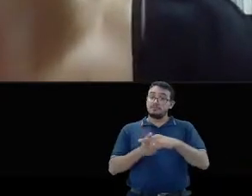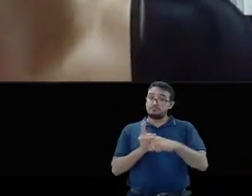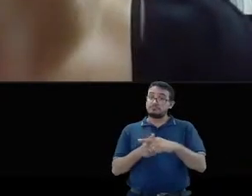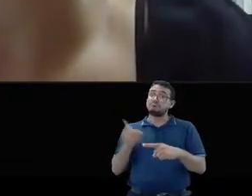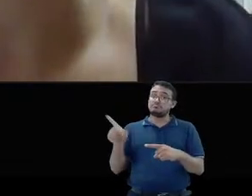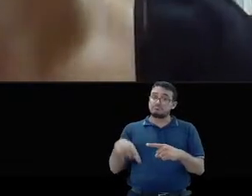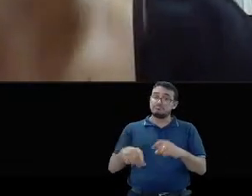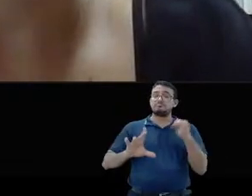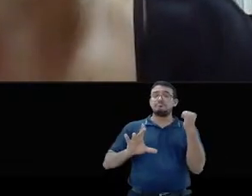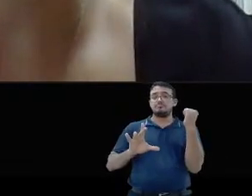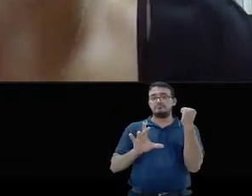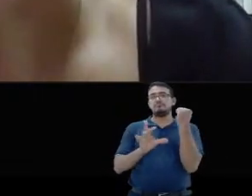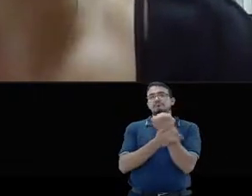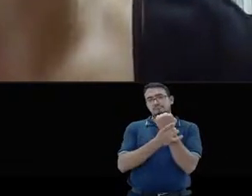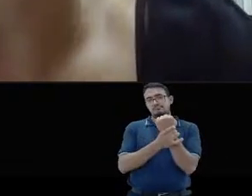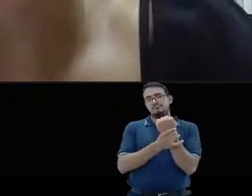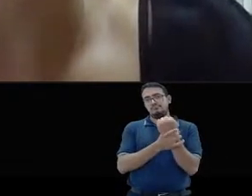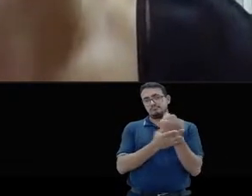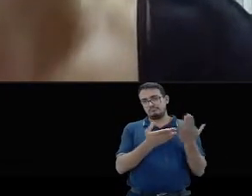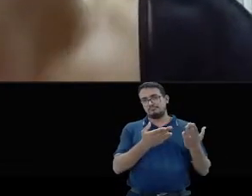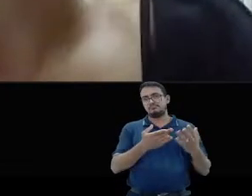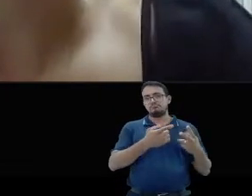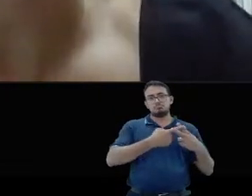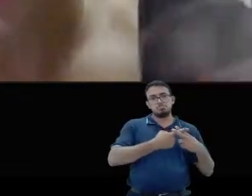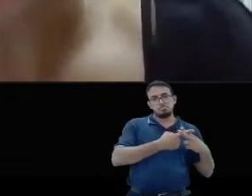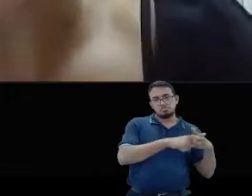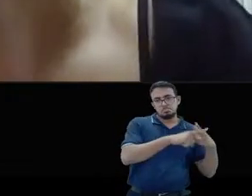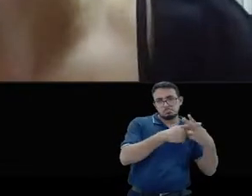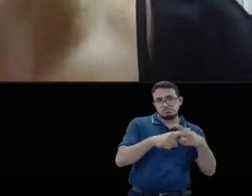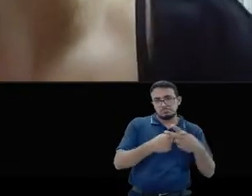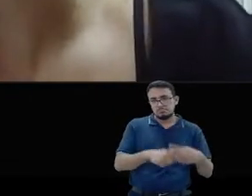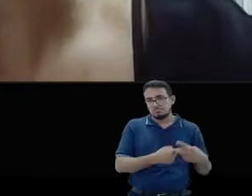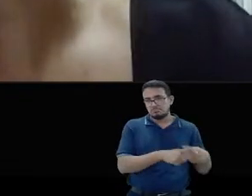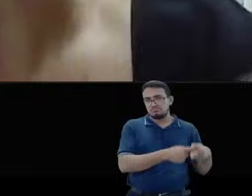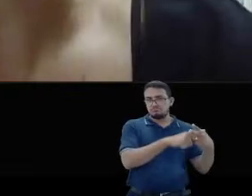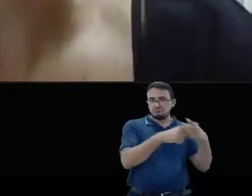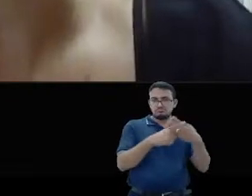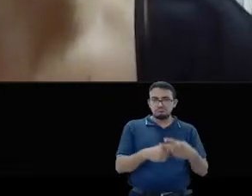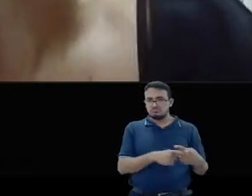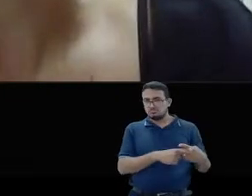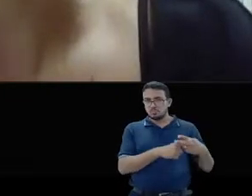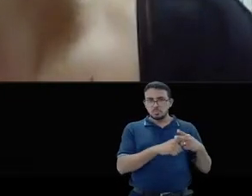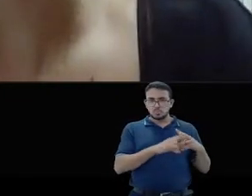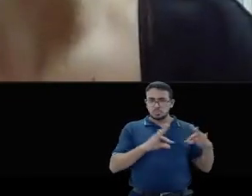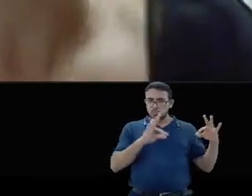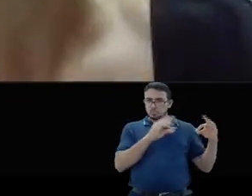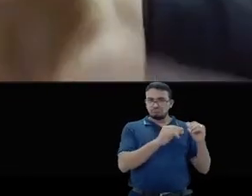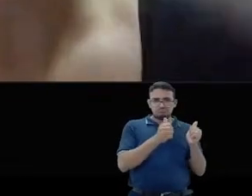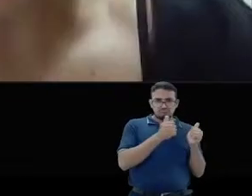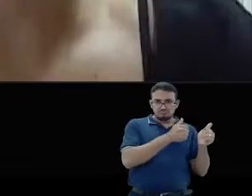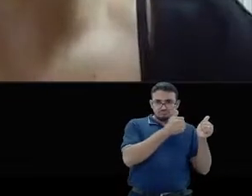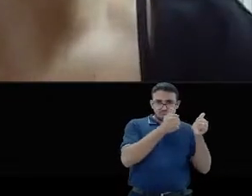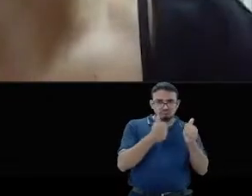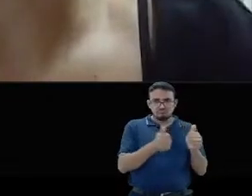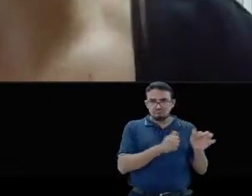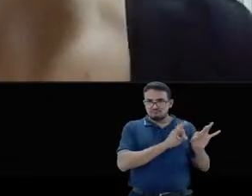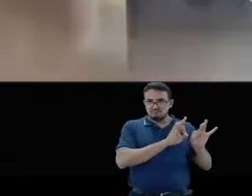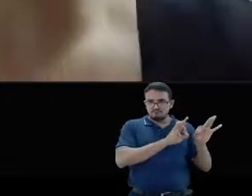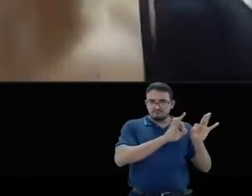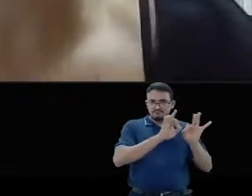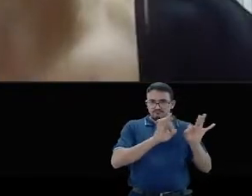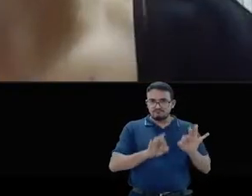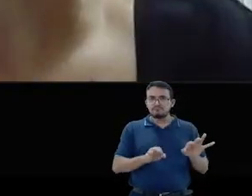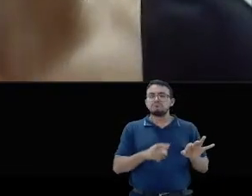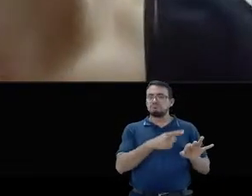ali é onde elas fazem reparos, reformas, para que tudo esteja ok, para poder continuar com a